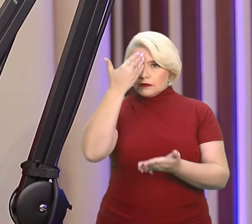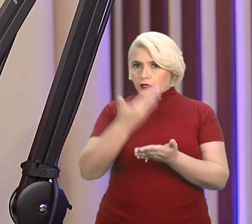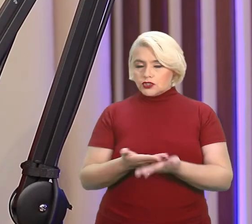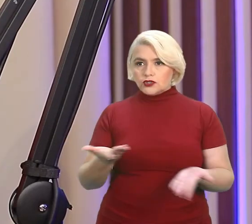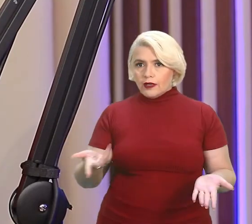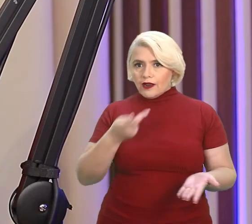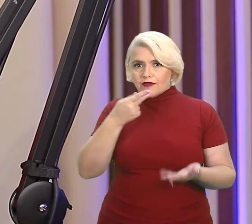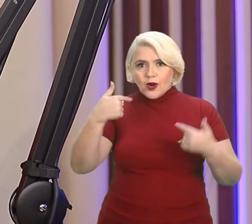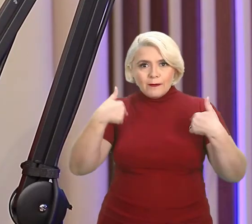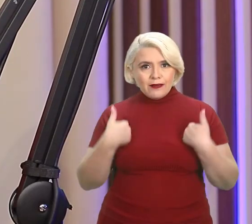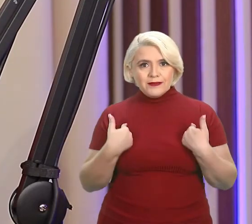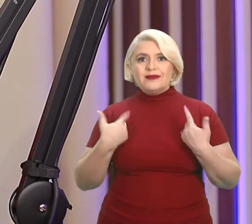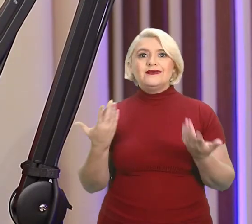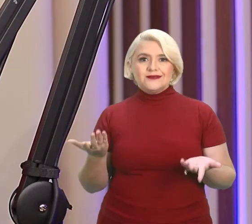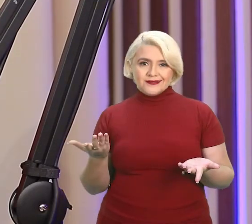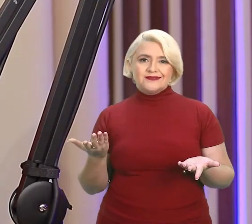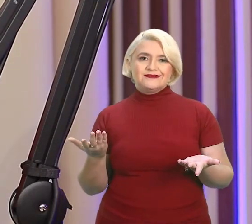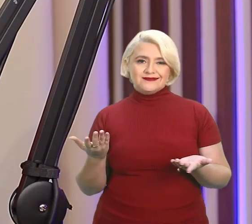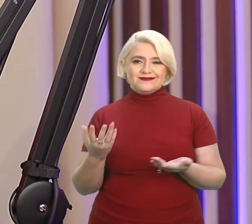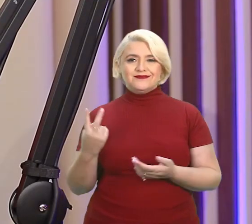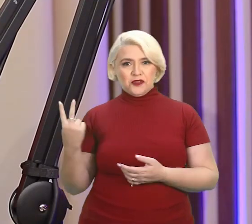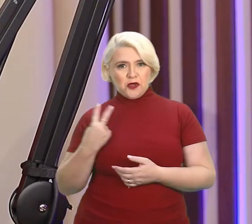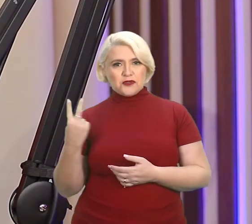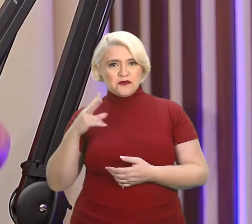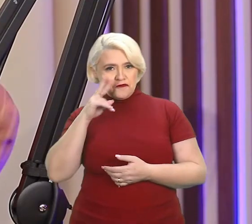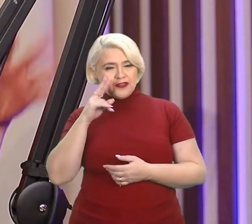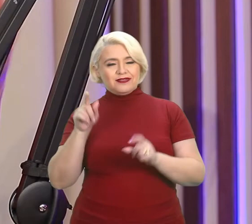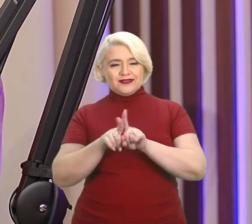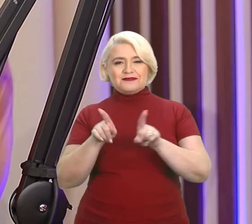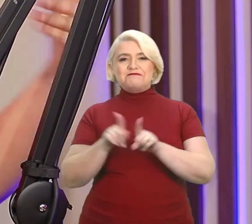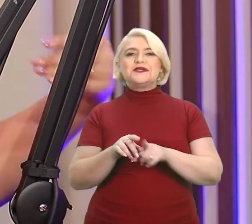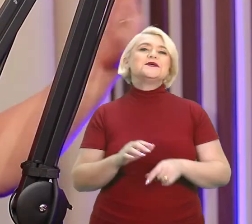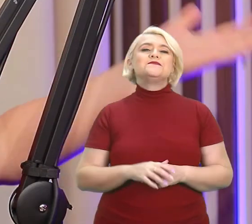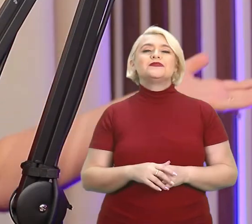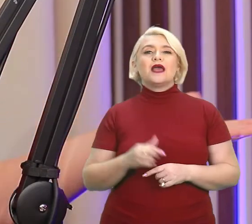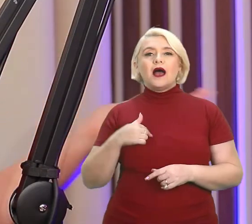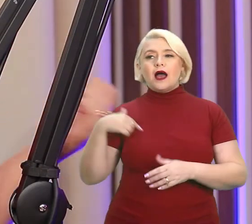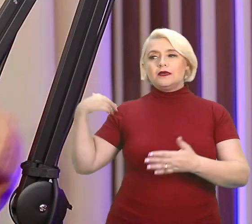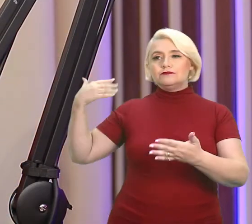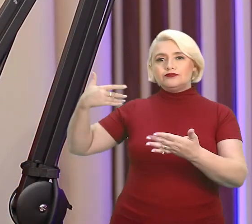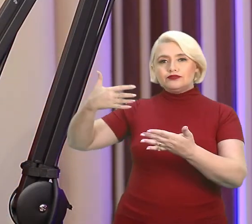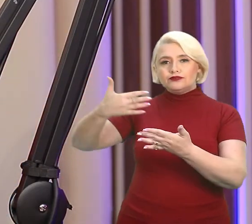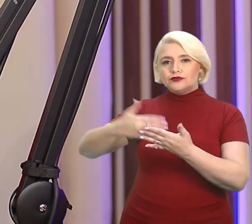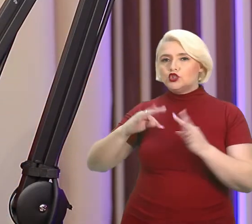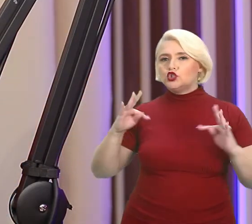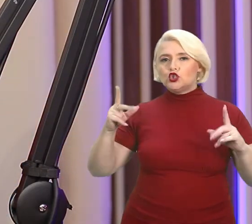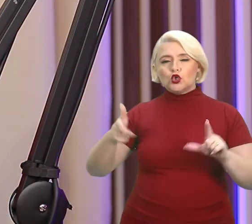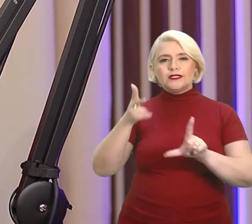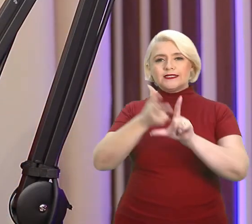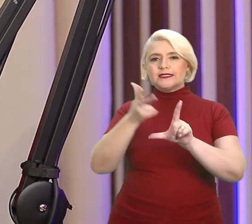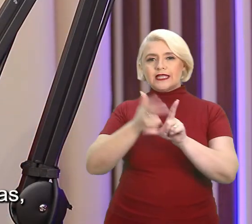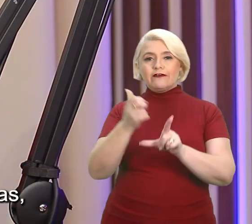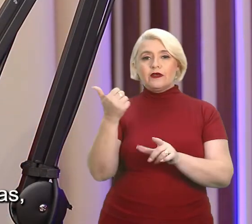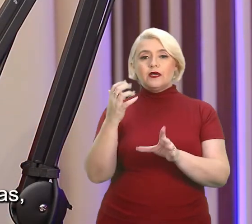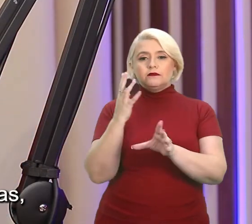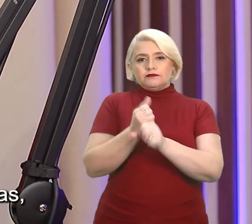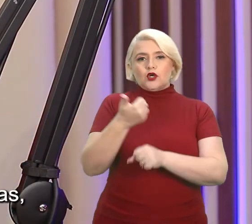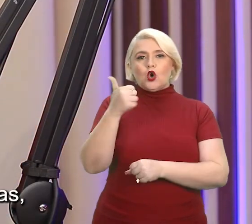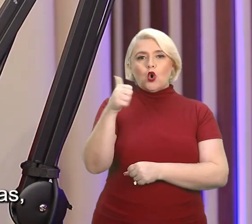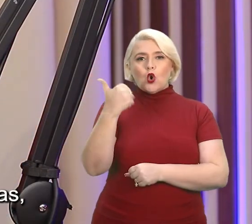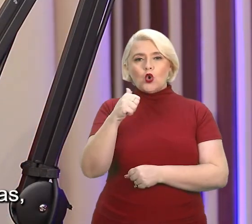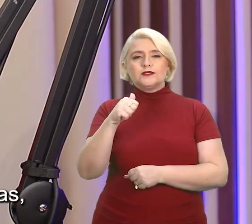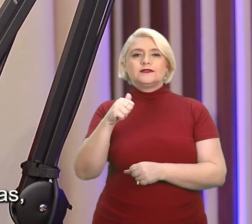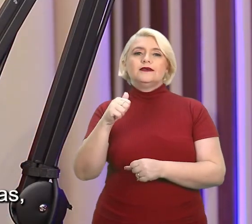acreditei ela falando isso pra gente, sabe? E aí, de lá pra todas as lives que ela fez, foram 11 ao todo, ela,